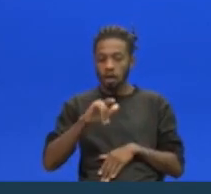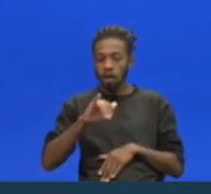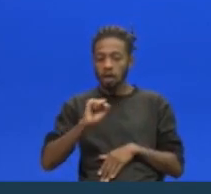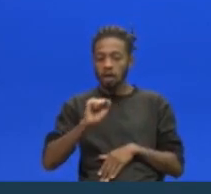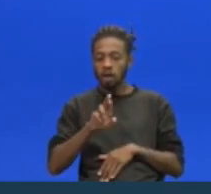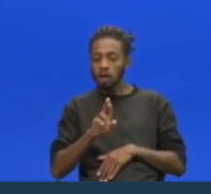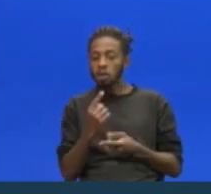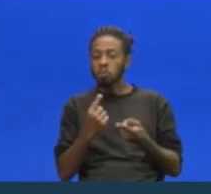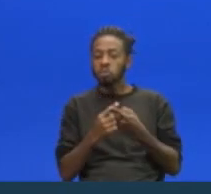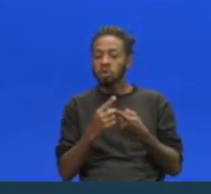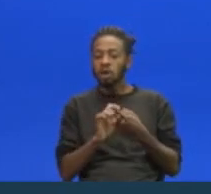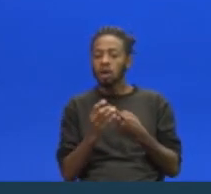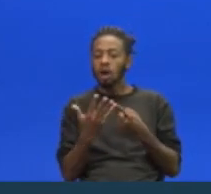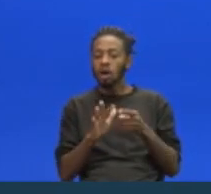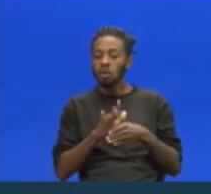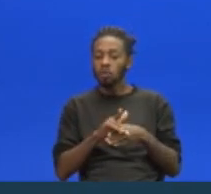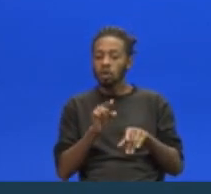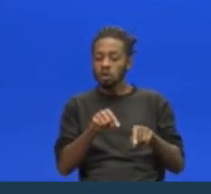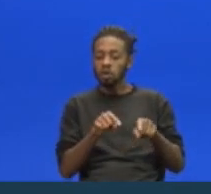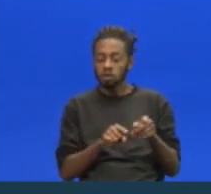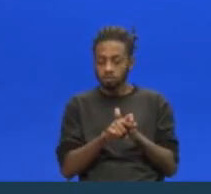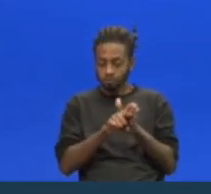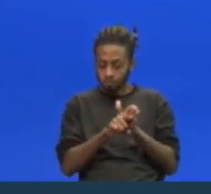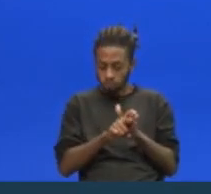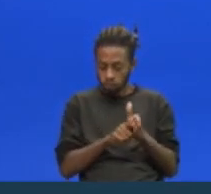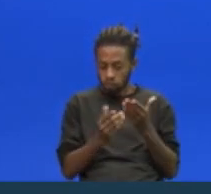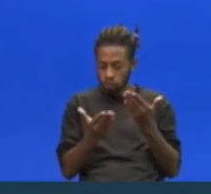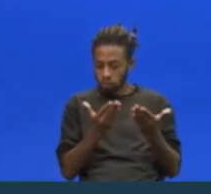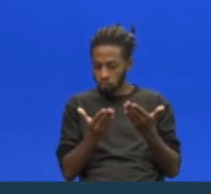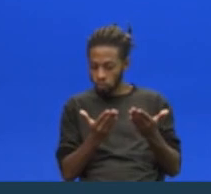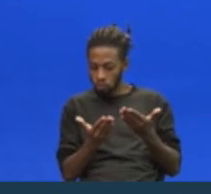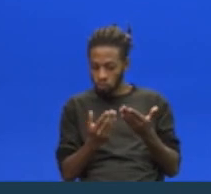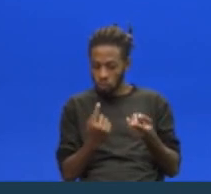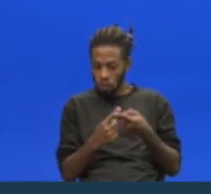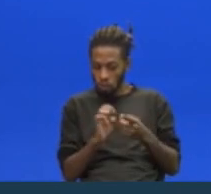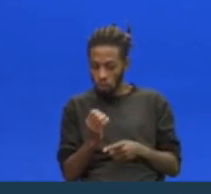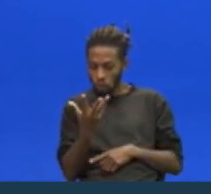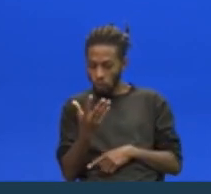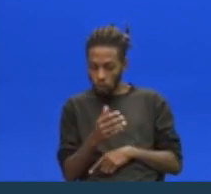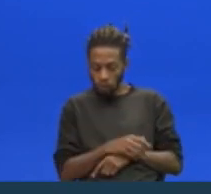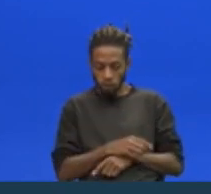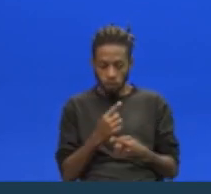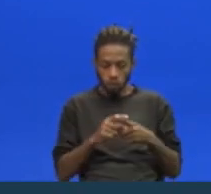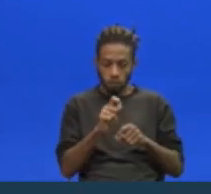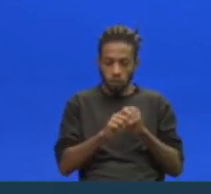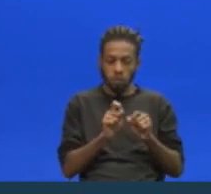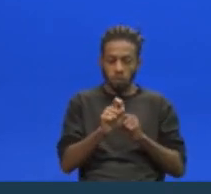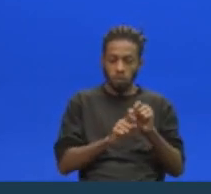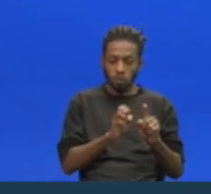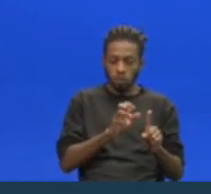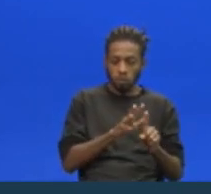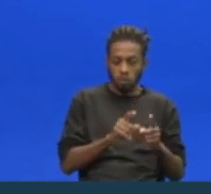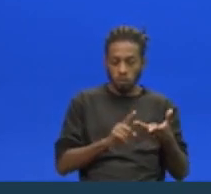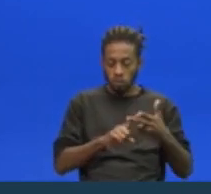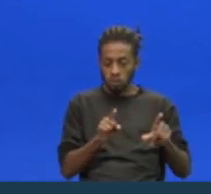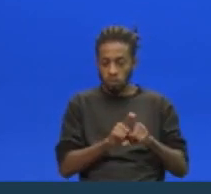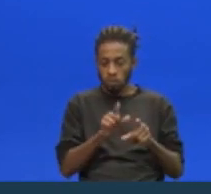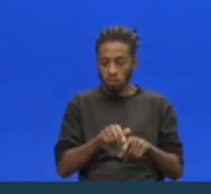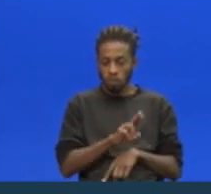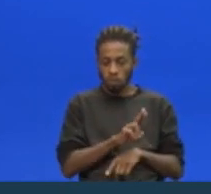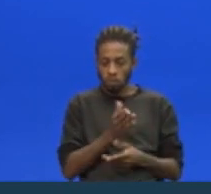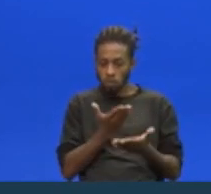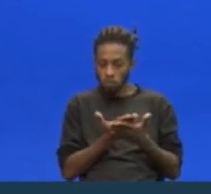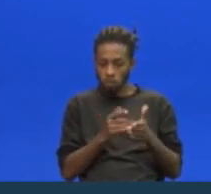todos associados e estabelecer determinadas relações de causa e efeito. Nesse sentido, nós temos os chamados